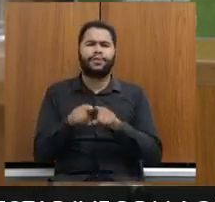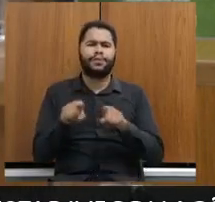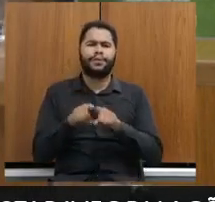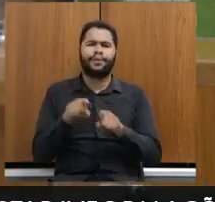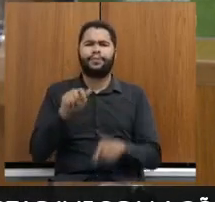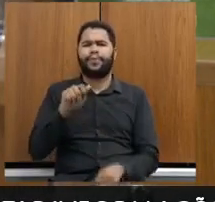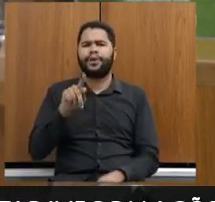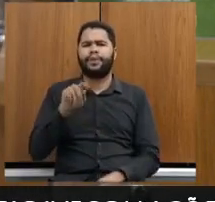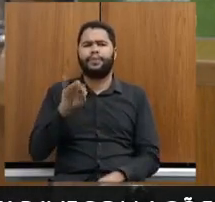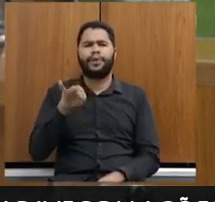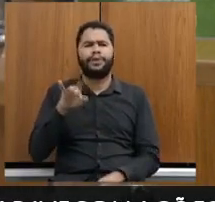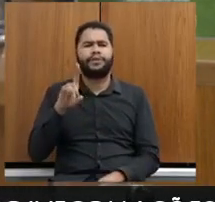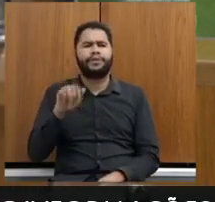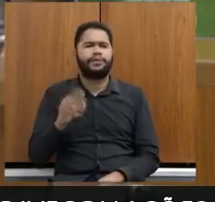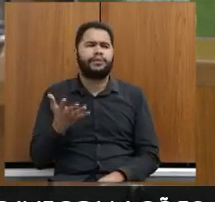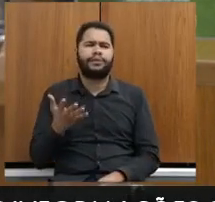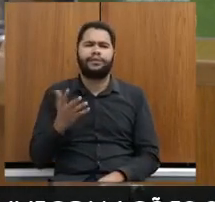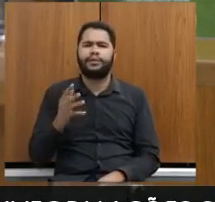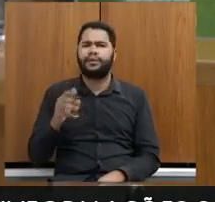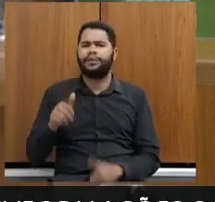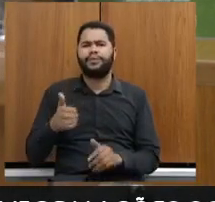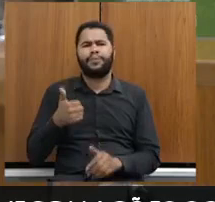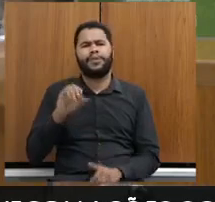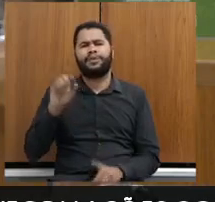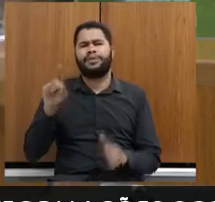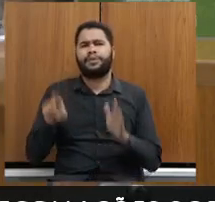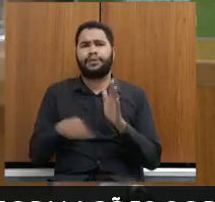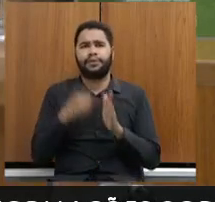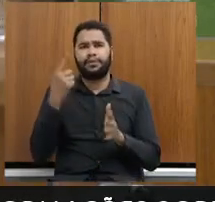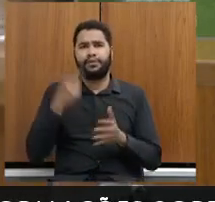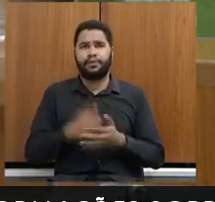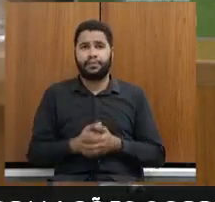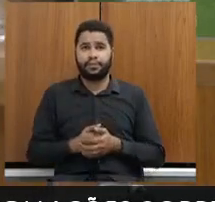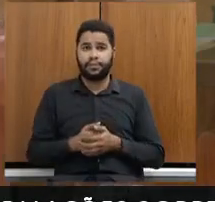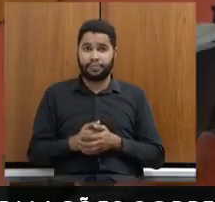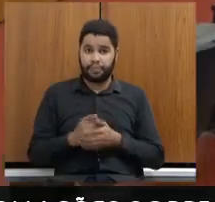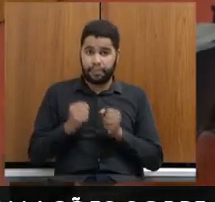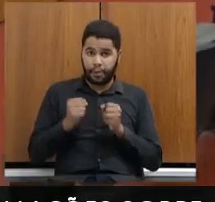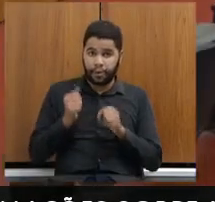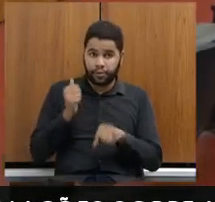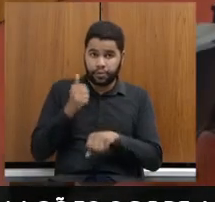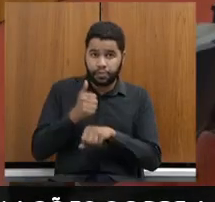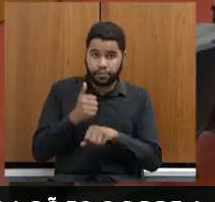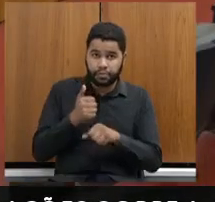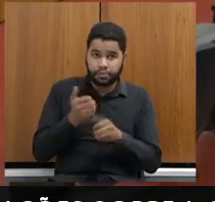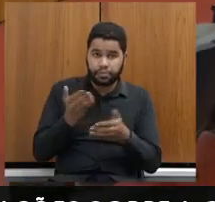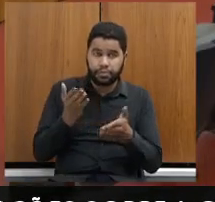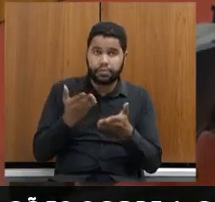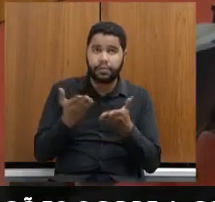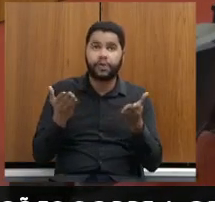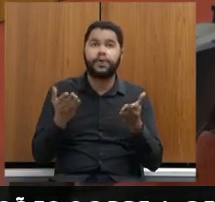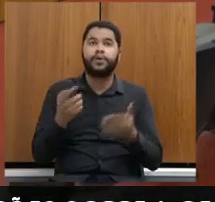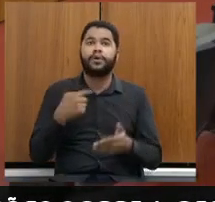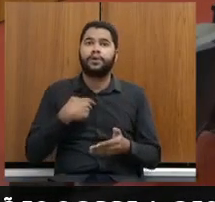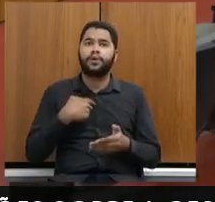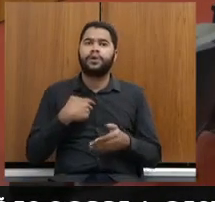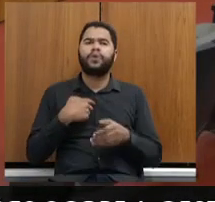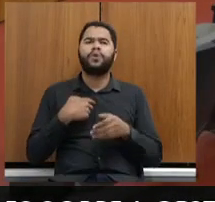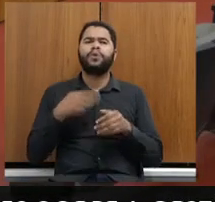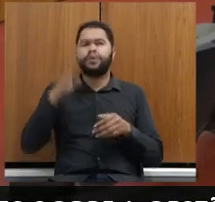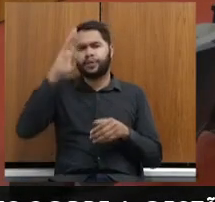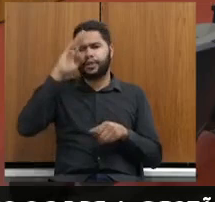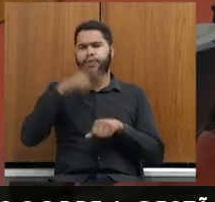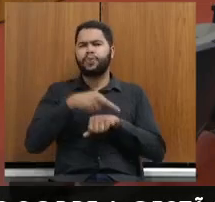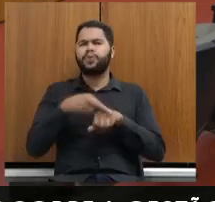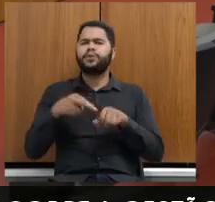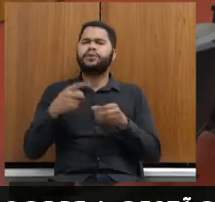nos dois anos não deve ter sido umas 10 vezes Conceição excelência me consegue uma parte eu e deputado sargento Rodrigues fomos a como é que chama